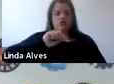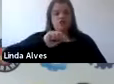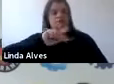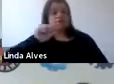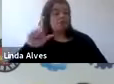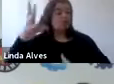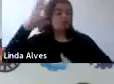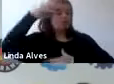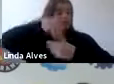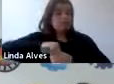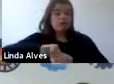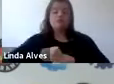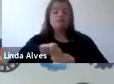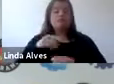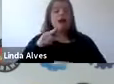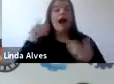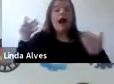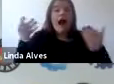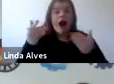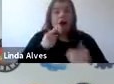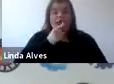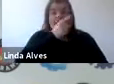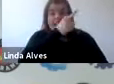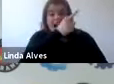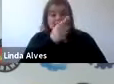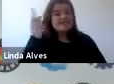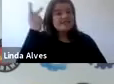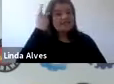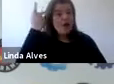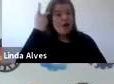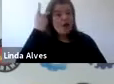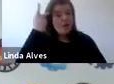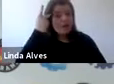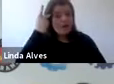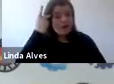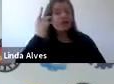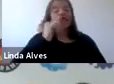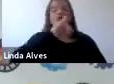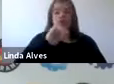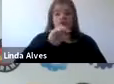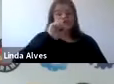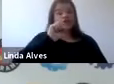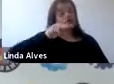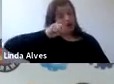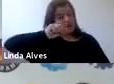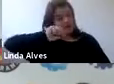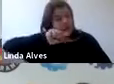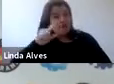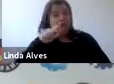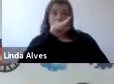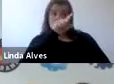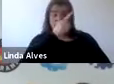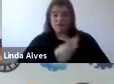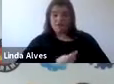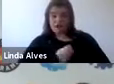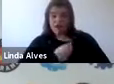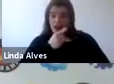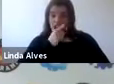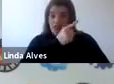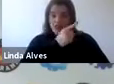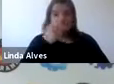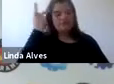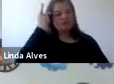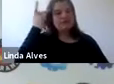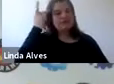Paulo agora, exatamente agora, porque ele está lá em São Paulo e fez essa entrevista comigo de lá, do hotel,